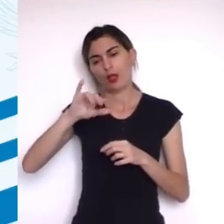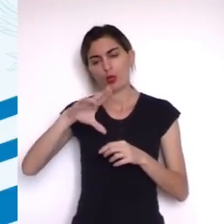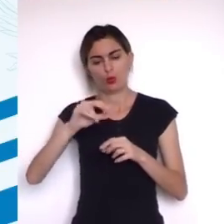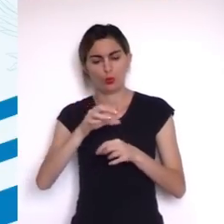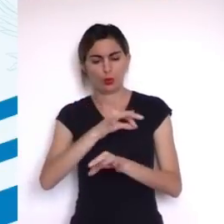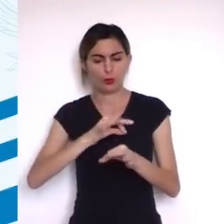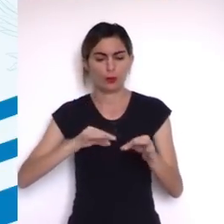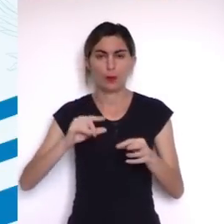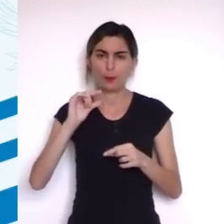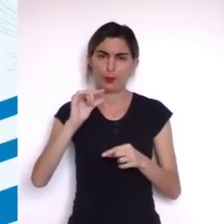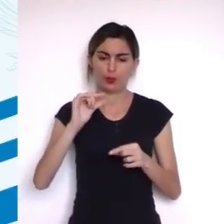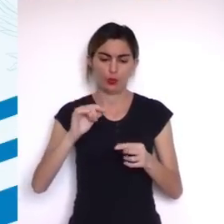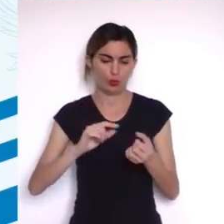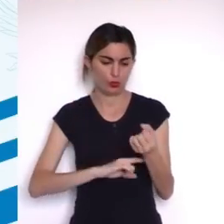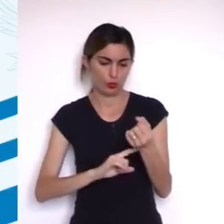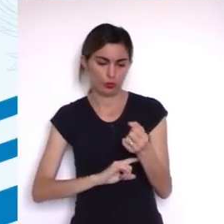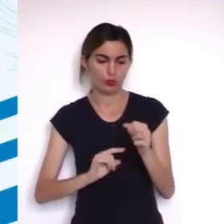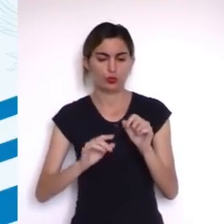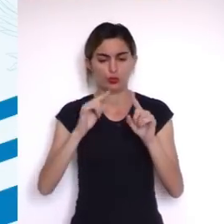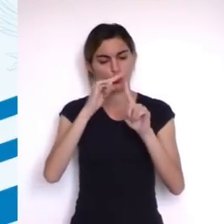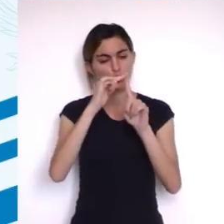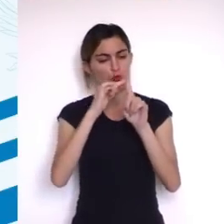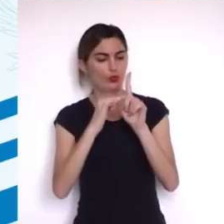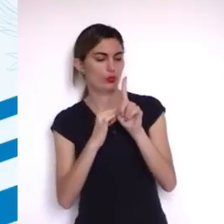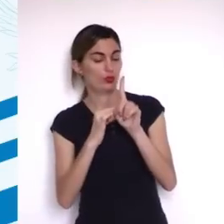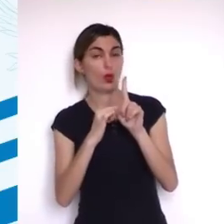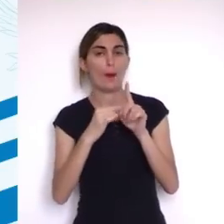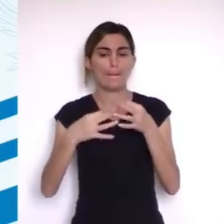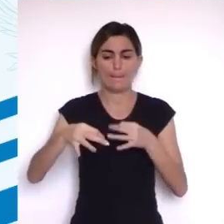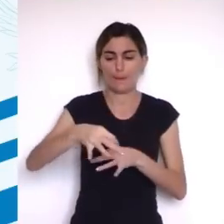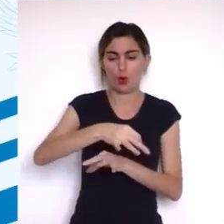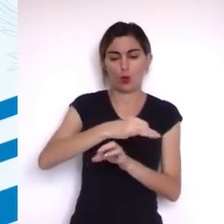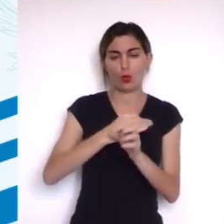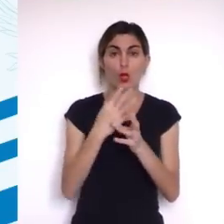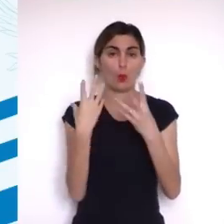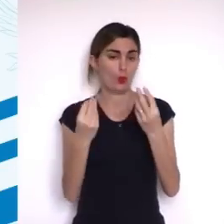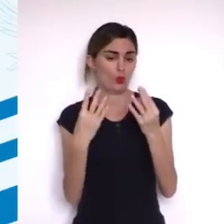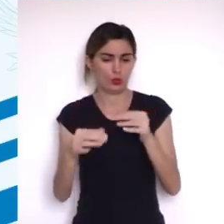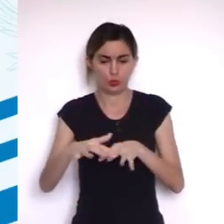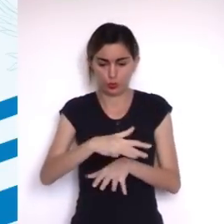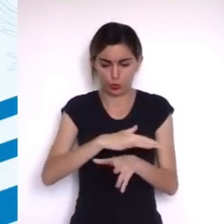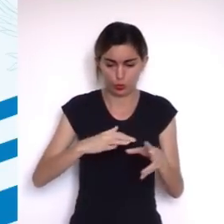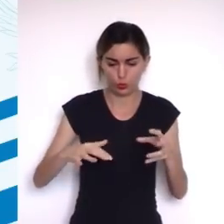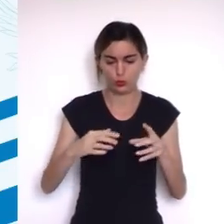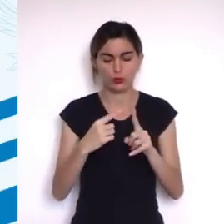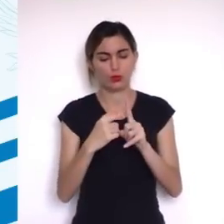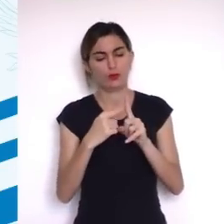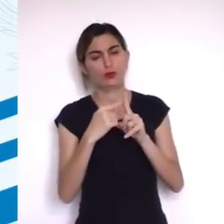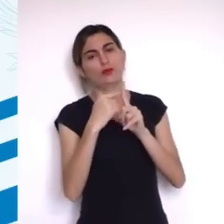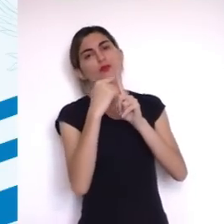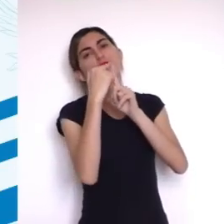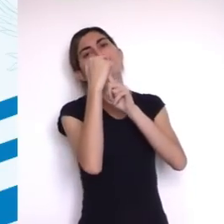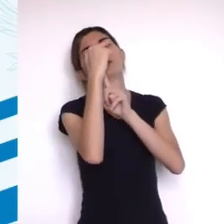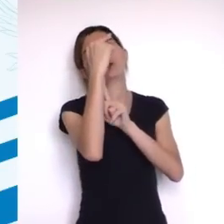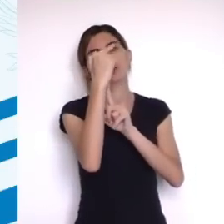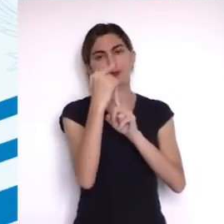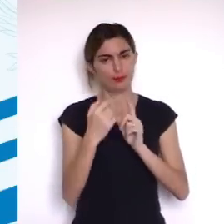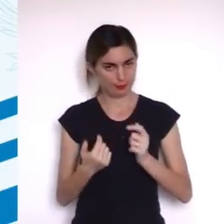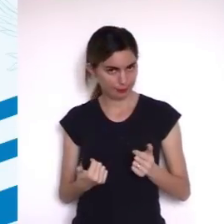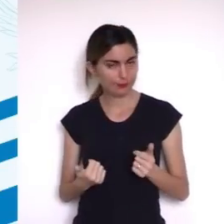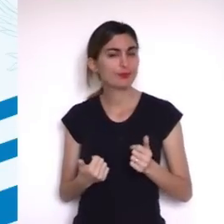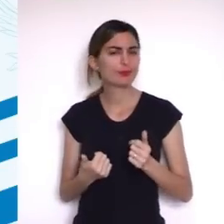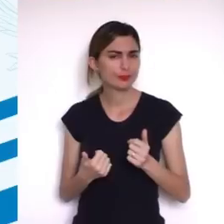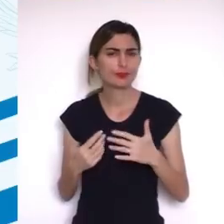moléculas pouco agitadas, temperatura baixa. Moléculas muito agitadas,